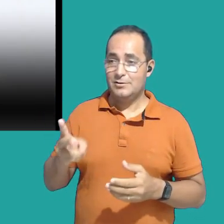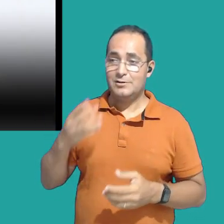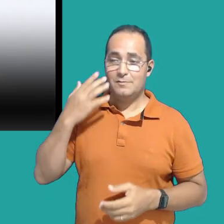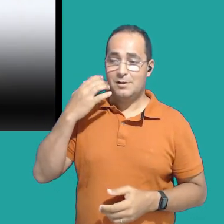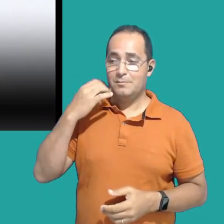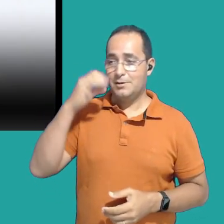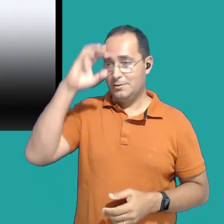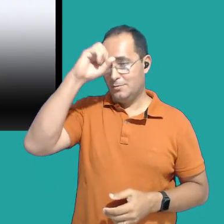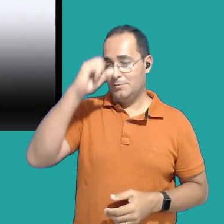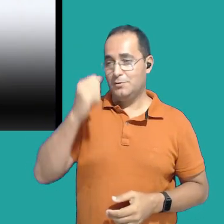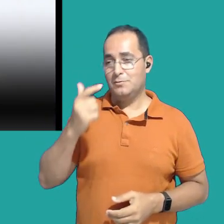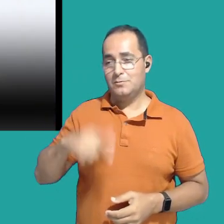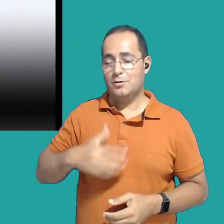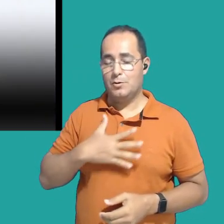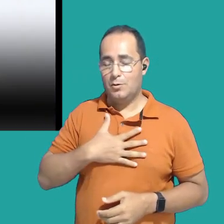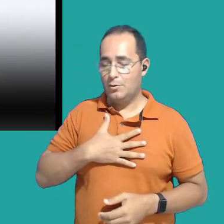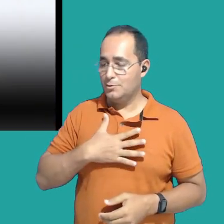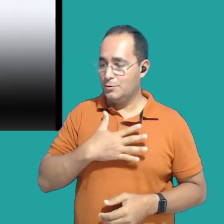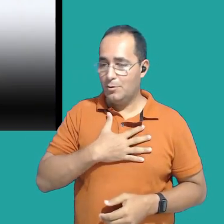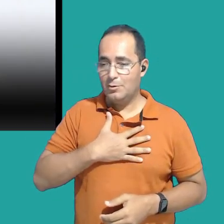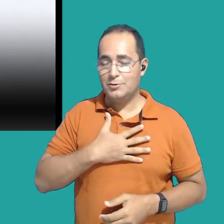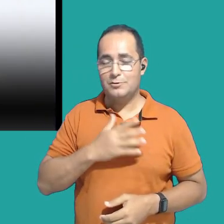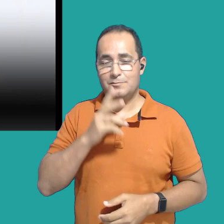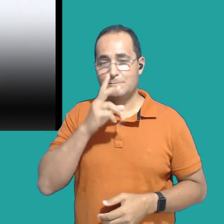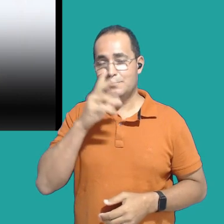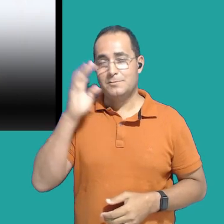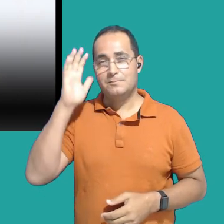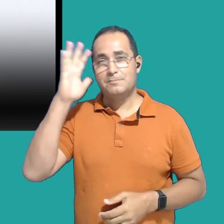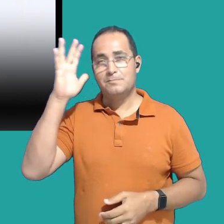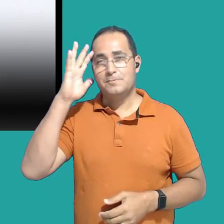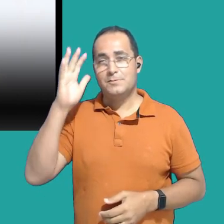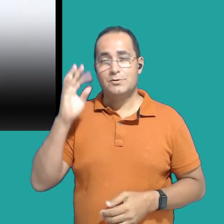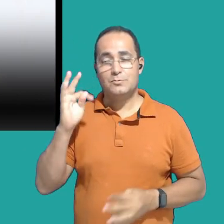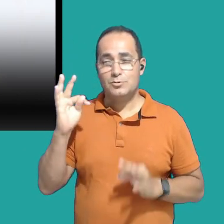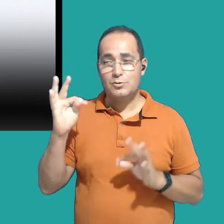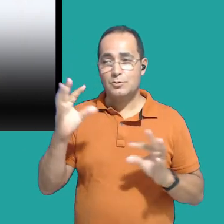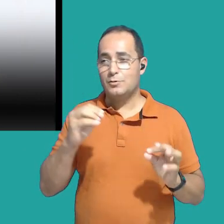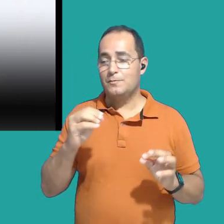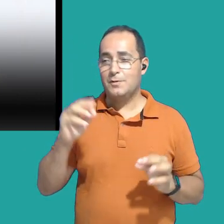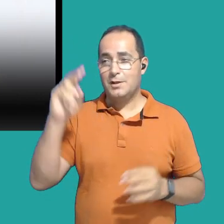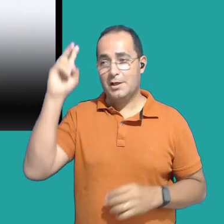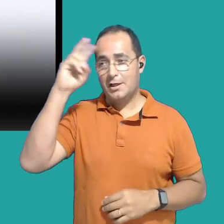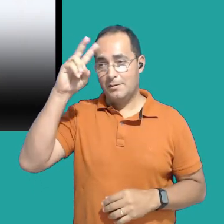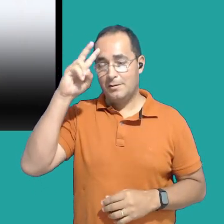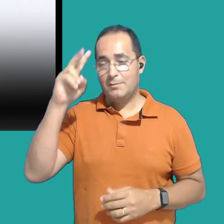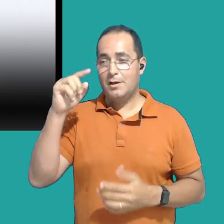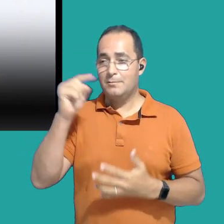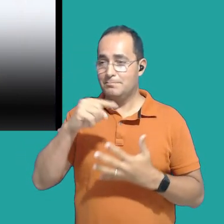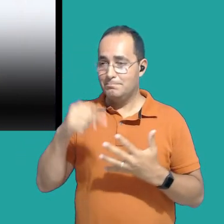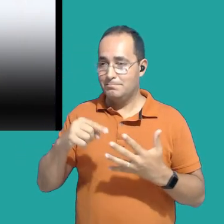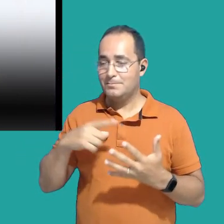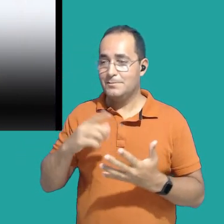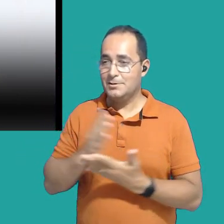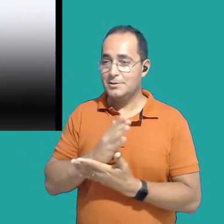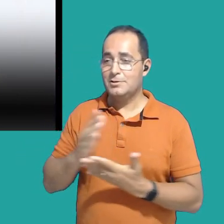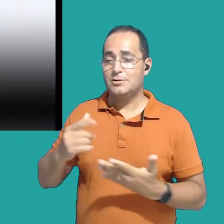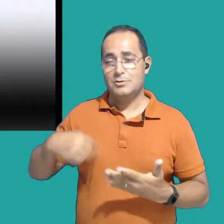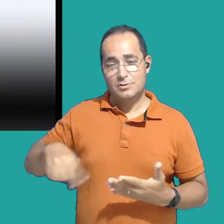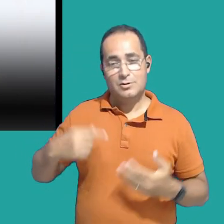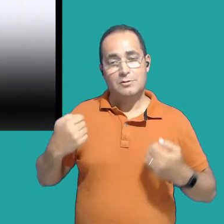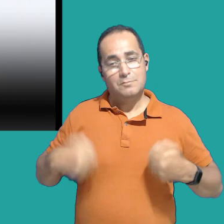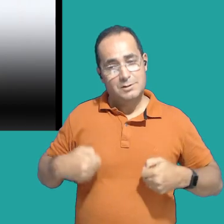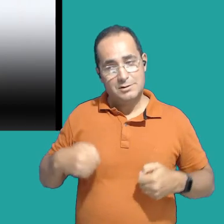Eu sempre aprendo muito. Eu gosto muito mesmo de refletir sobre tudo e relembrar certas coisas, né, que a